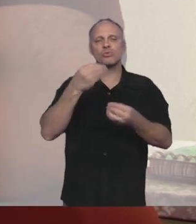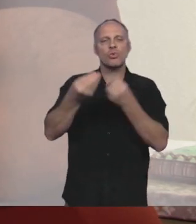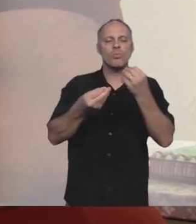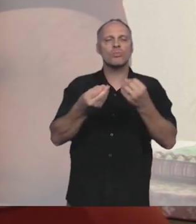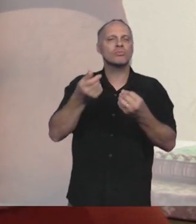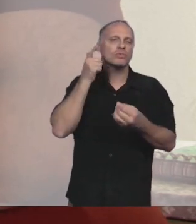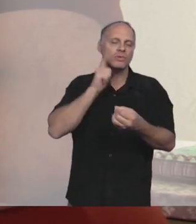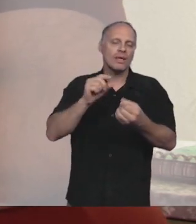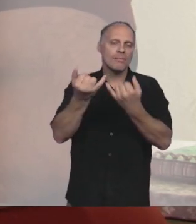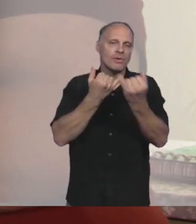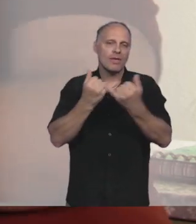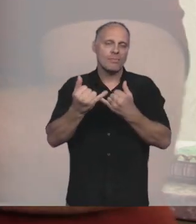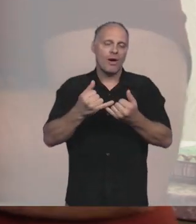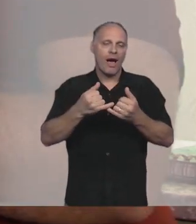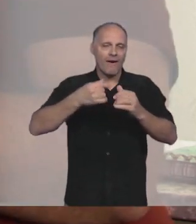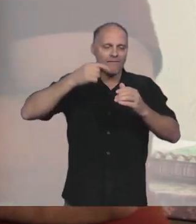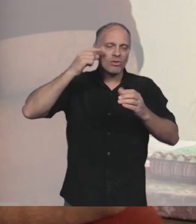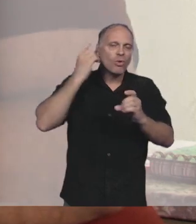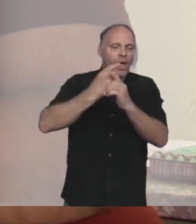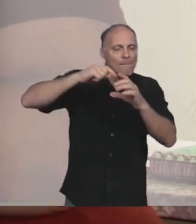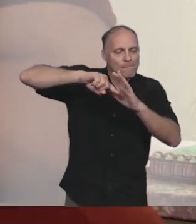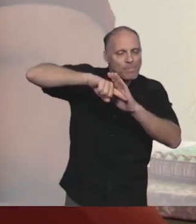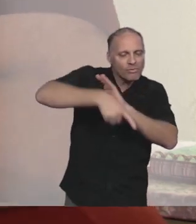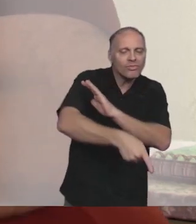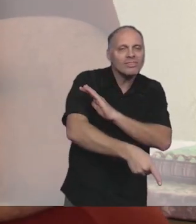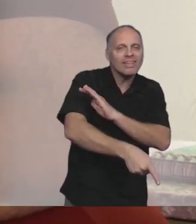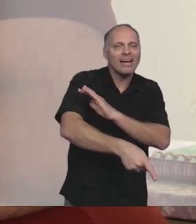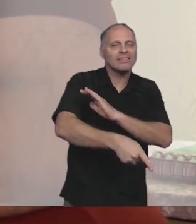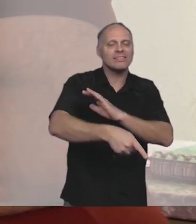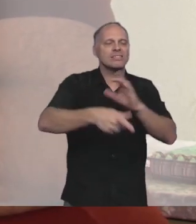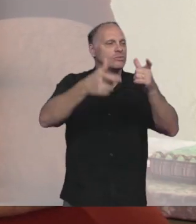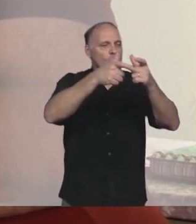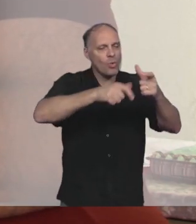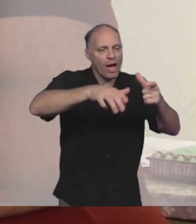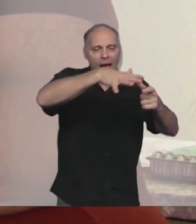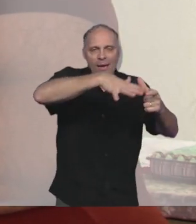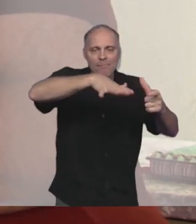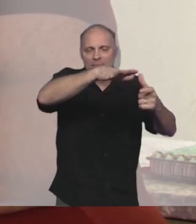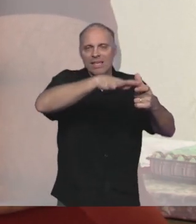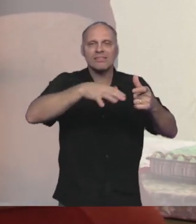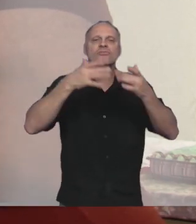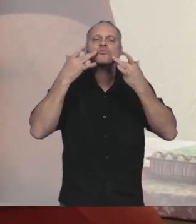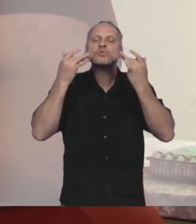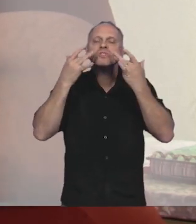de uma peça, por exemplo, do Shakespeare, que é muito complexa, né?